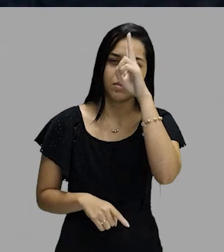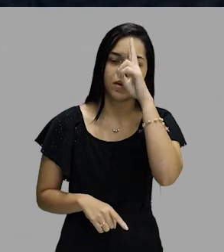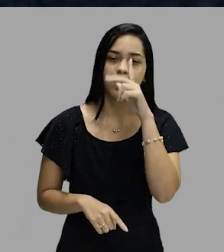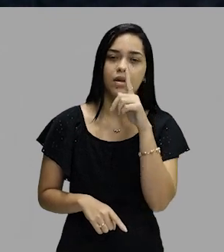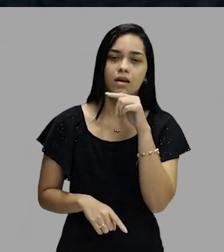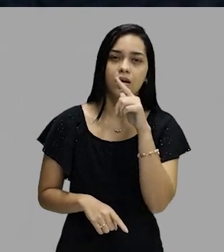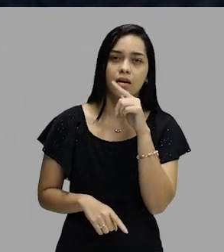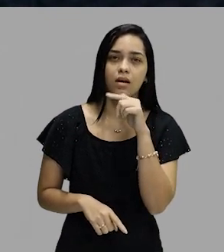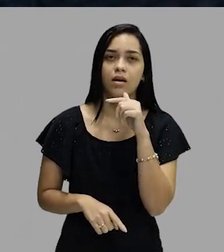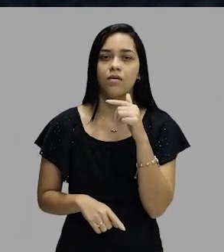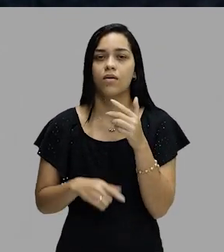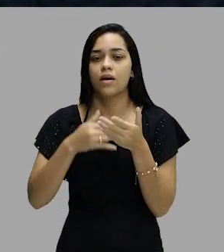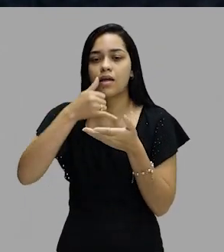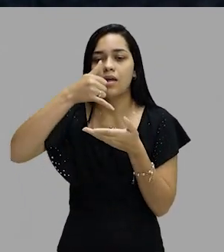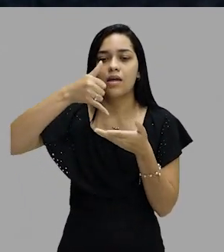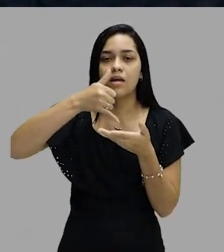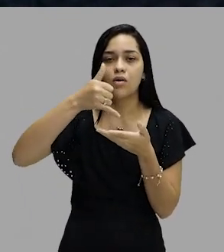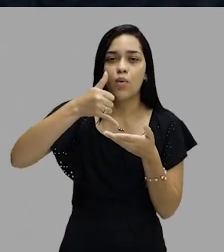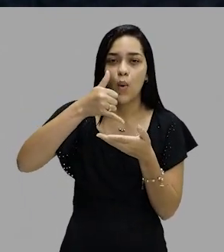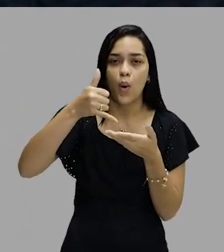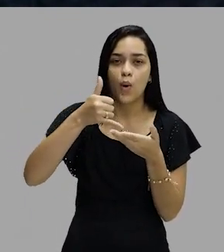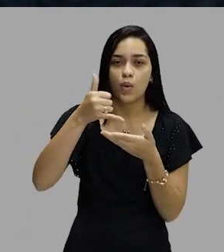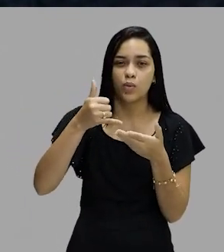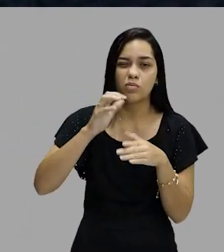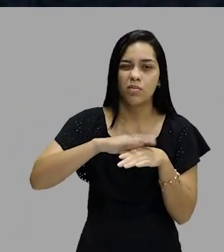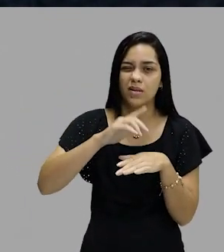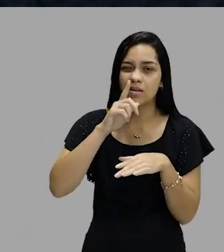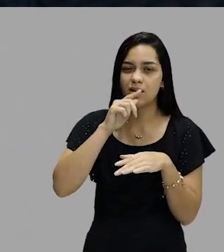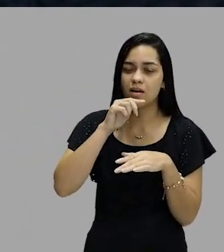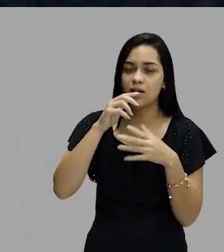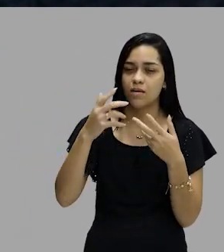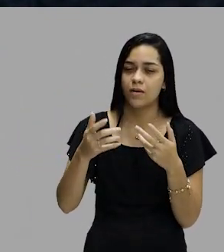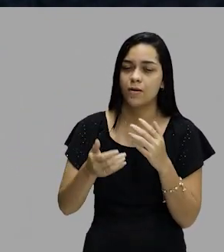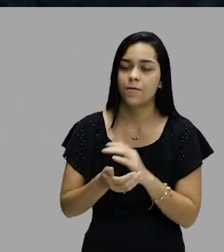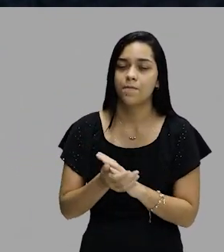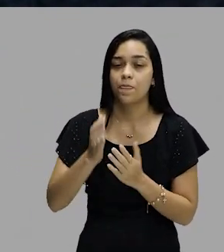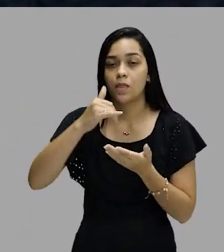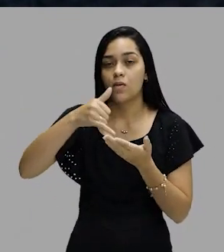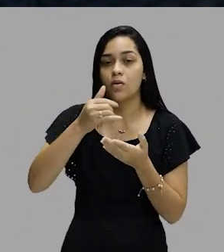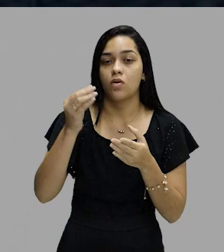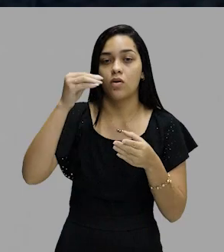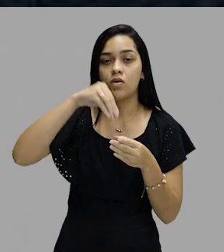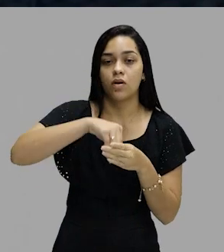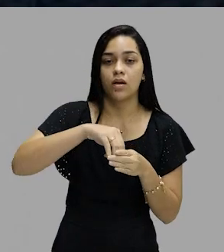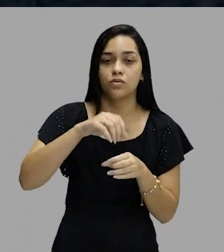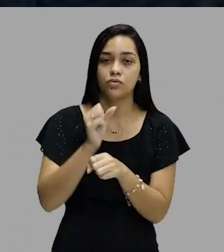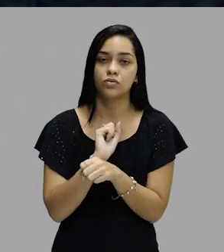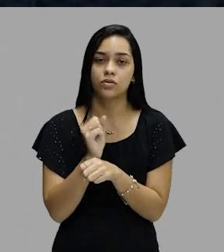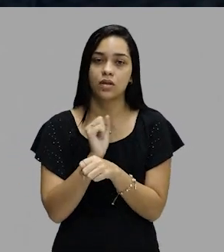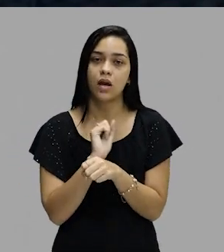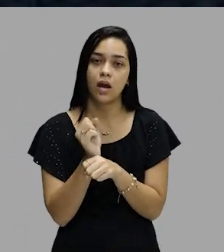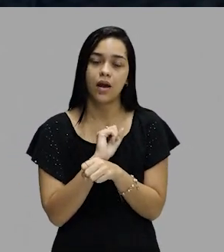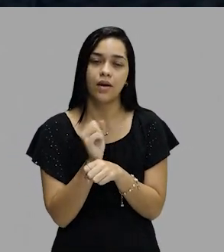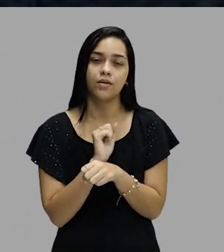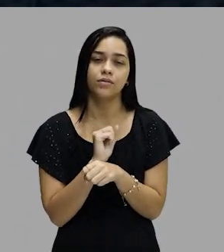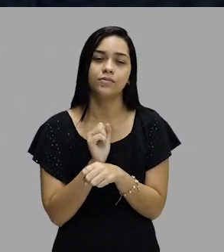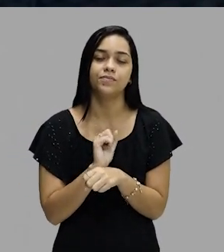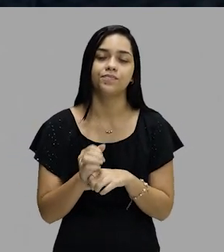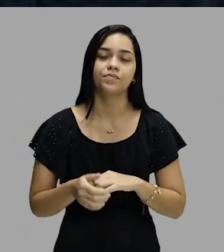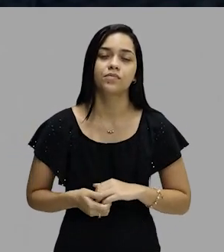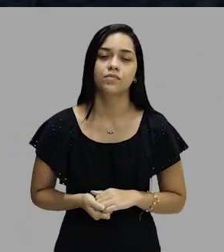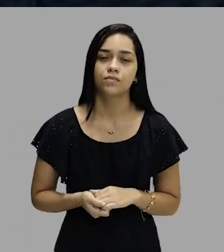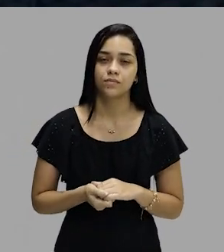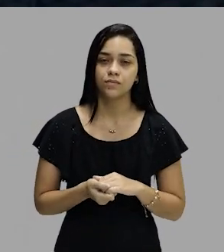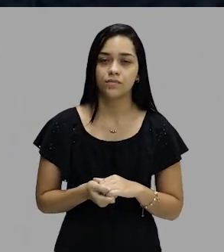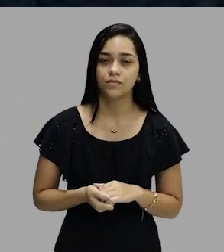né? O óleo de cozinha é mais viscoso que a água. O óleo que é colocado no motor dos automóveis também ele tem que ser bem viscoso, tá